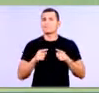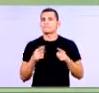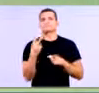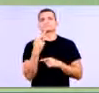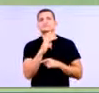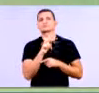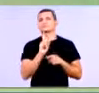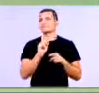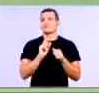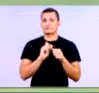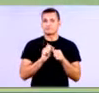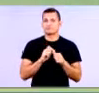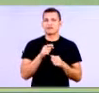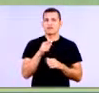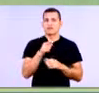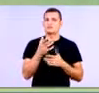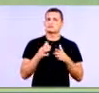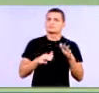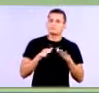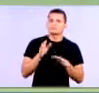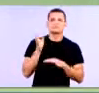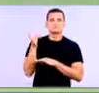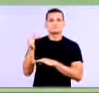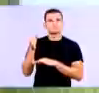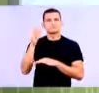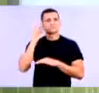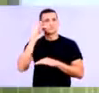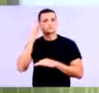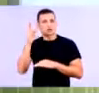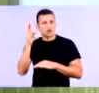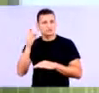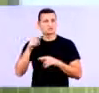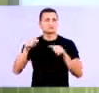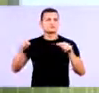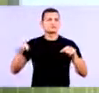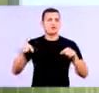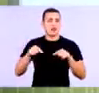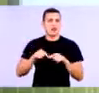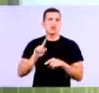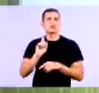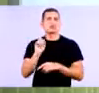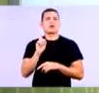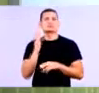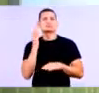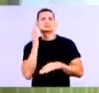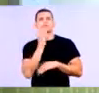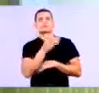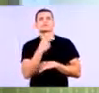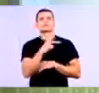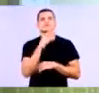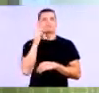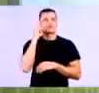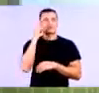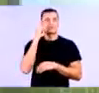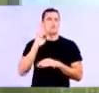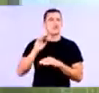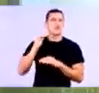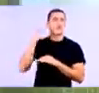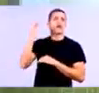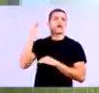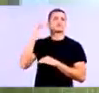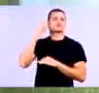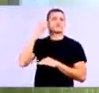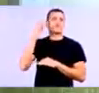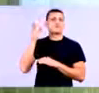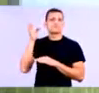ele, vira e mexe, ele está lá na sala do chefe maior, ele não está nem diretamente no seu chefe imediato. Ele está lá com o chefe maior.